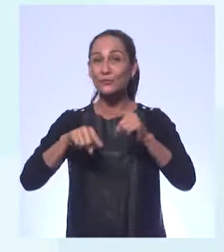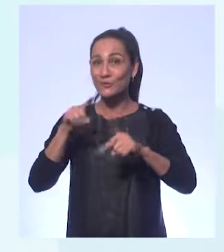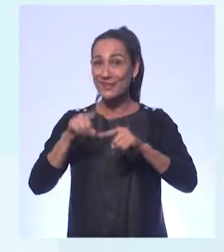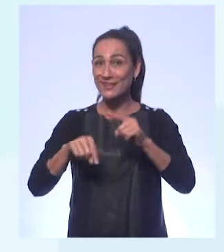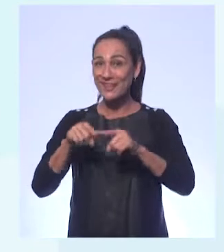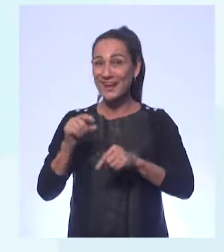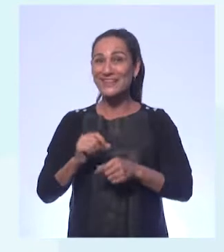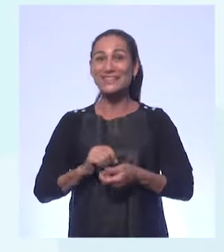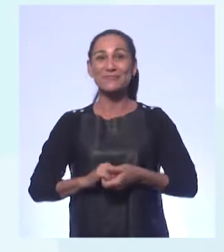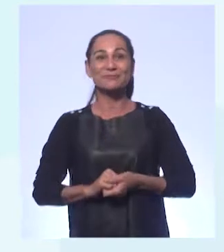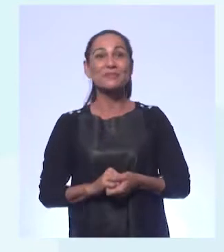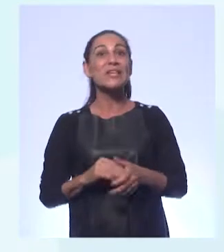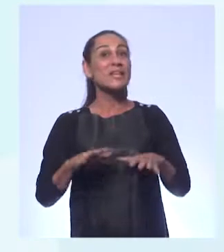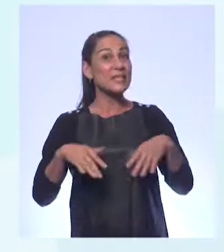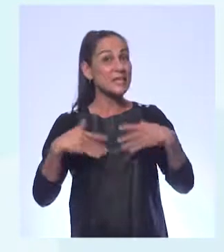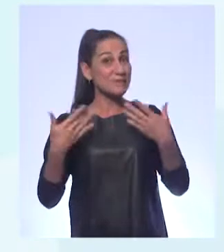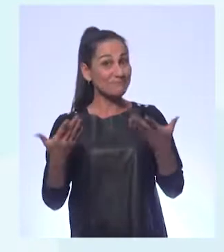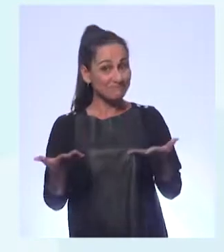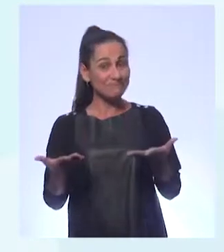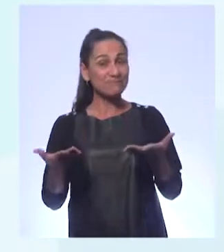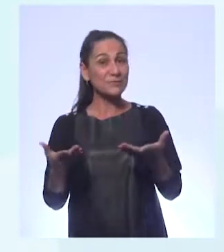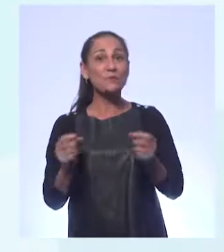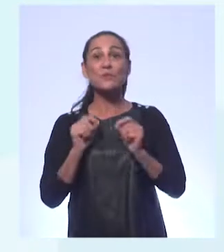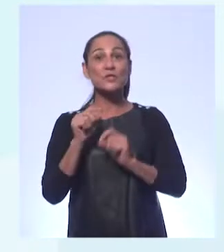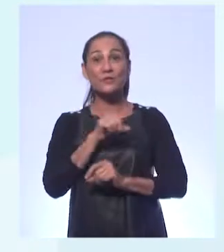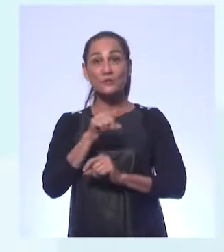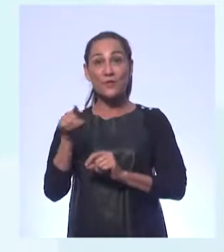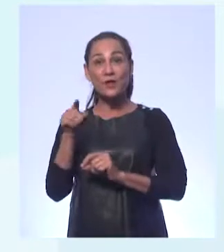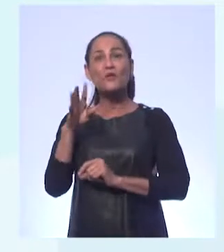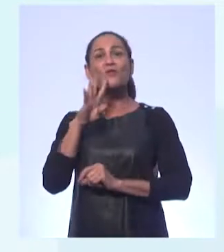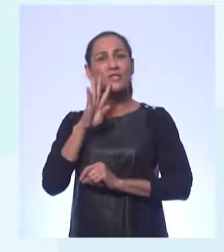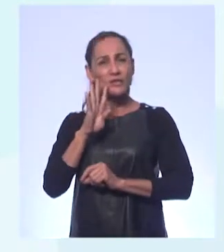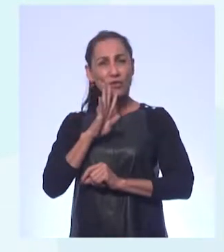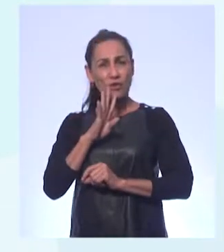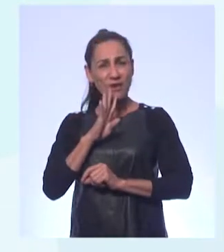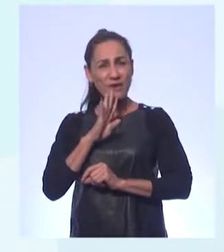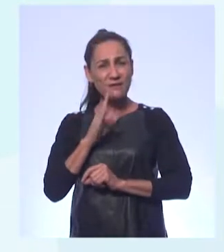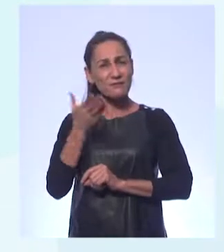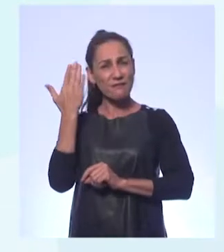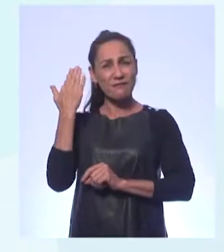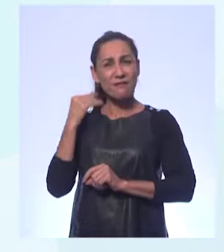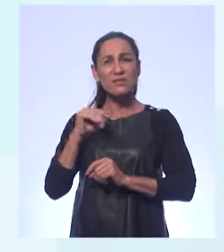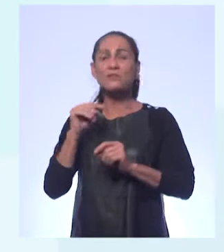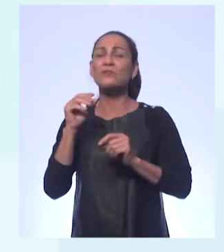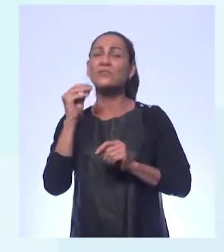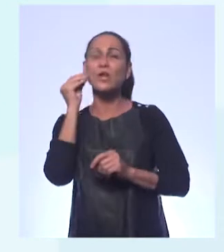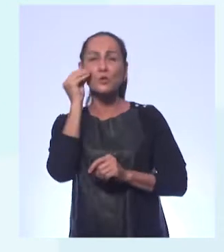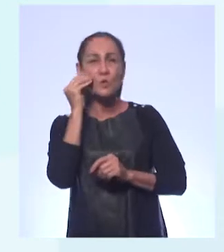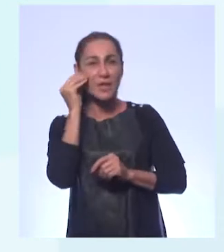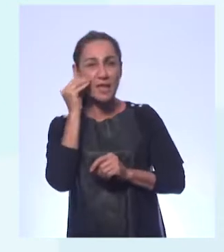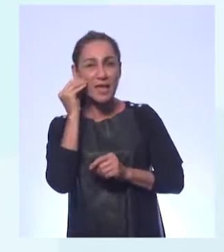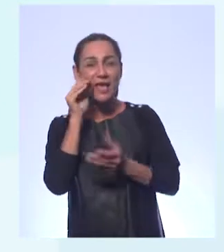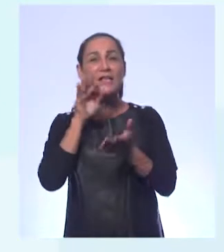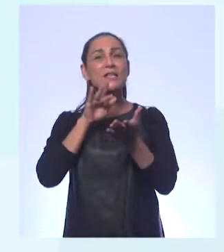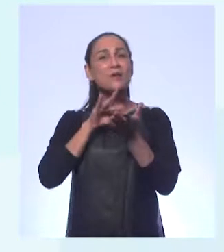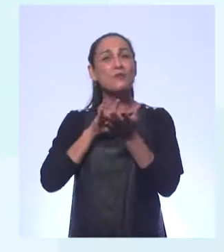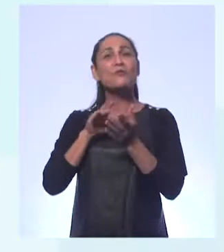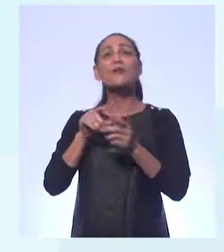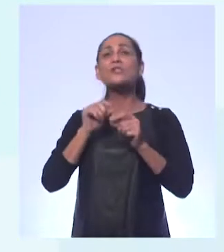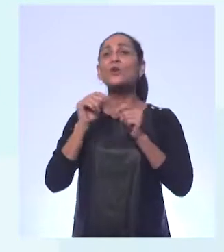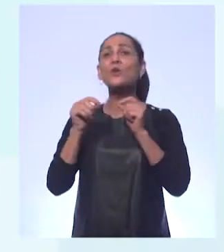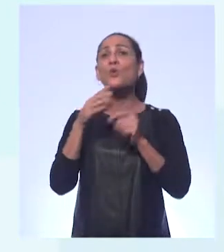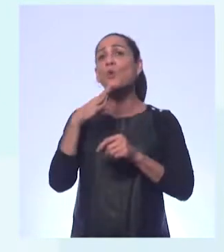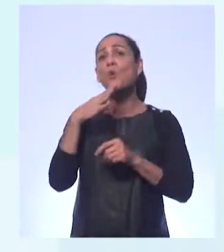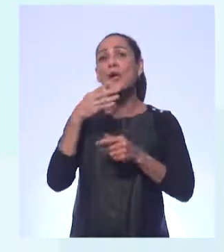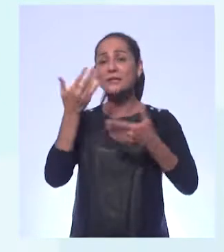materiais. E para ver o que vocês conhecem, né, Fábio, para a gente fazer aquele teste do que o aluno conhece sobre